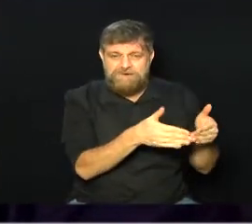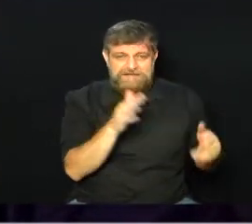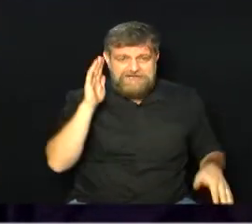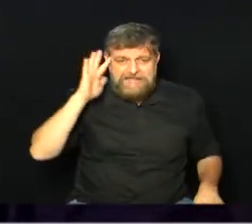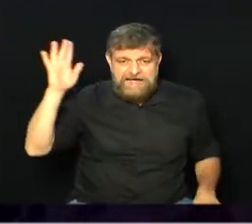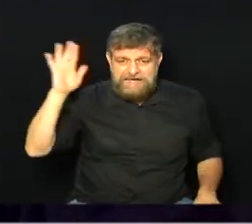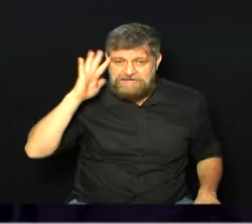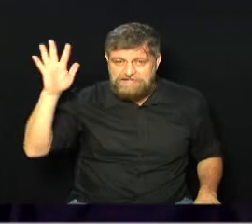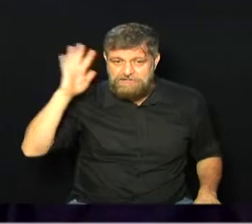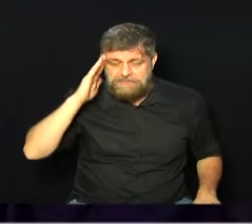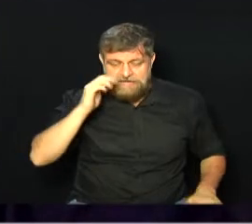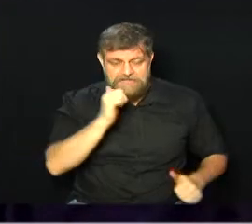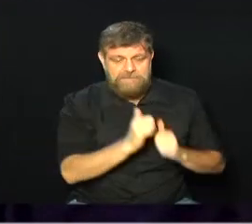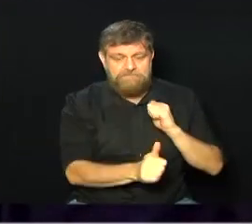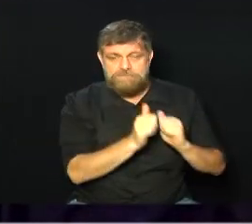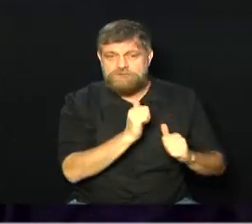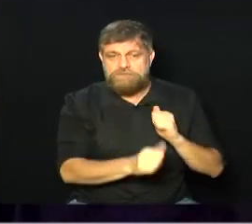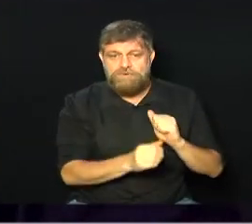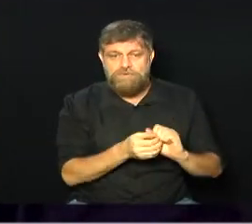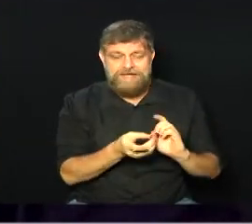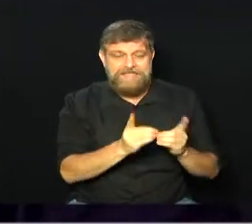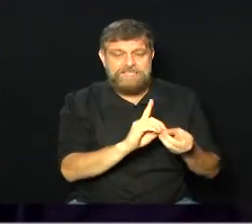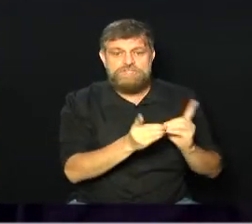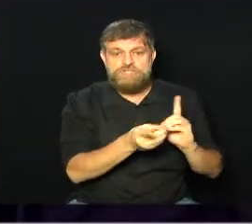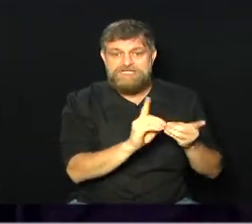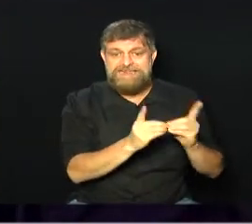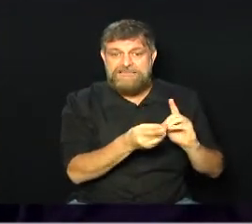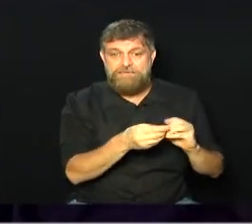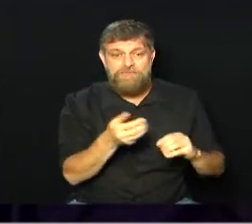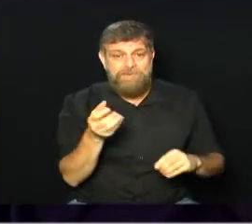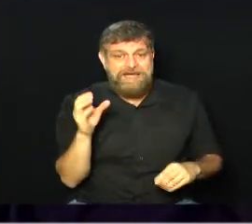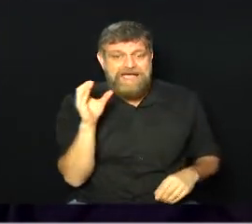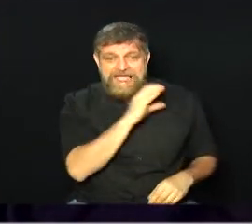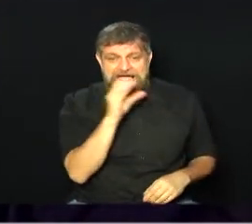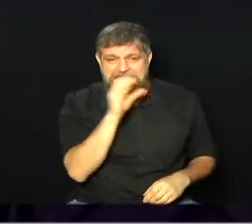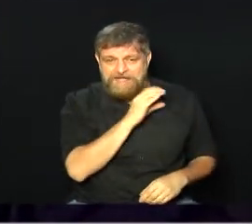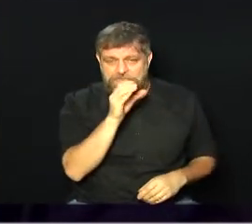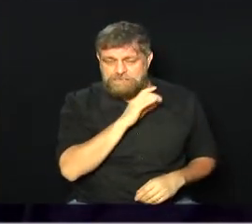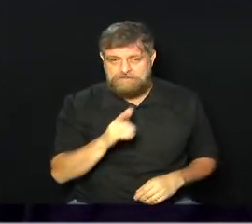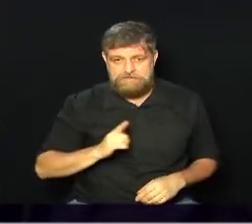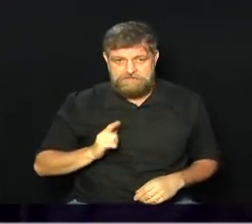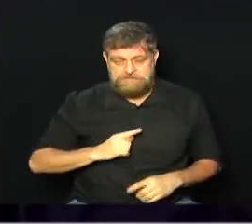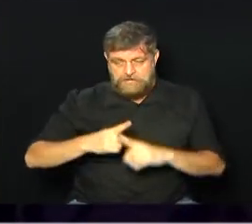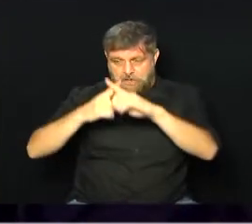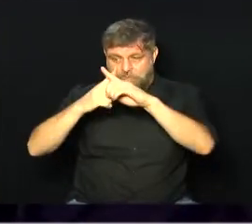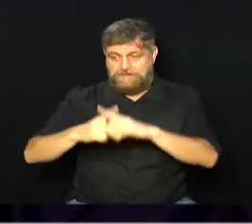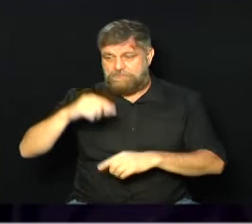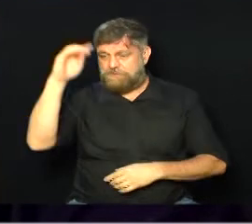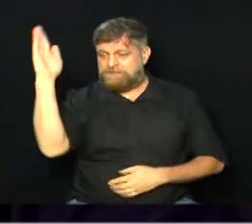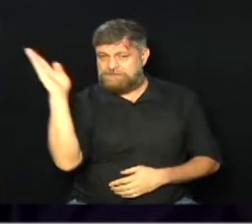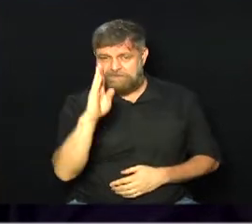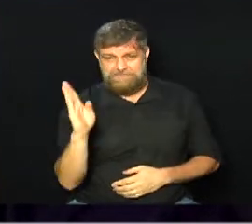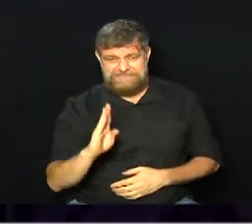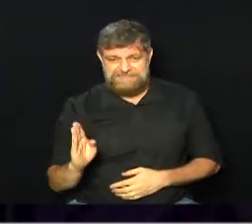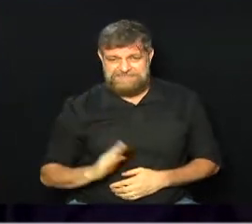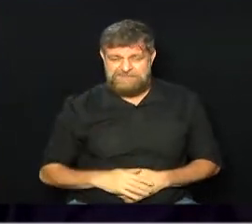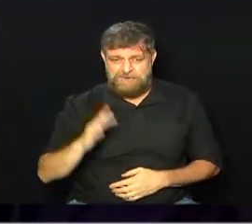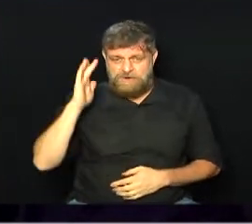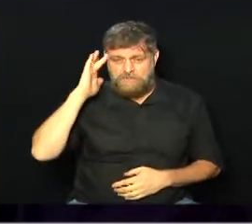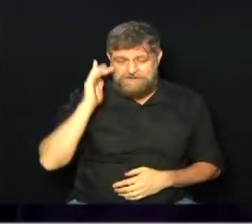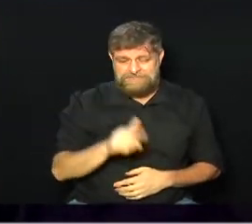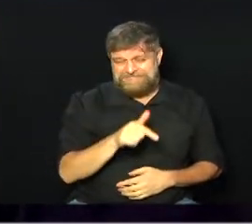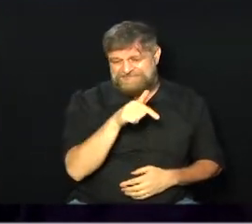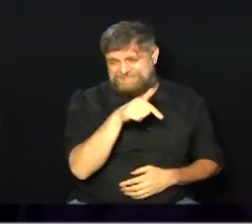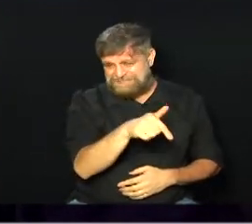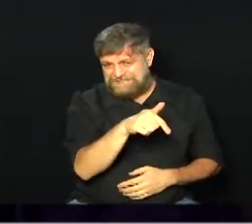muito dinâmico e muito rápido. Você pegar os últimos 10 títulos de Campeonato Brasileiro, acho que 8 ou 7 foi